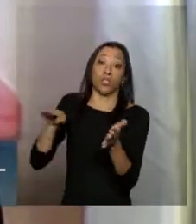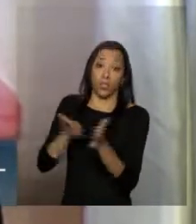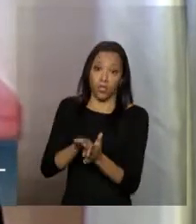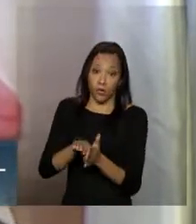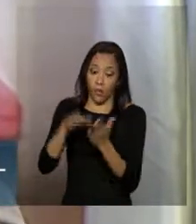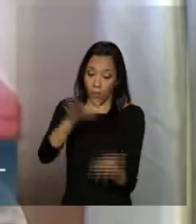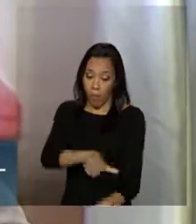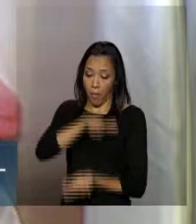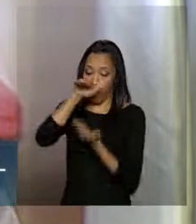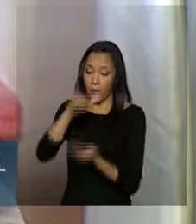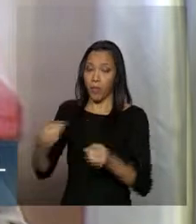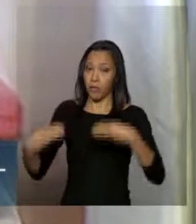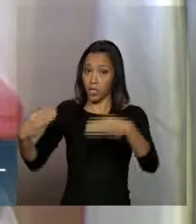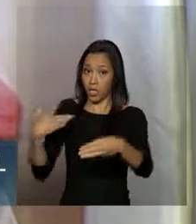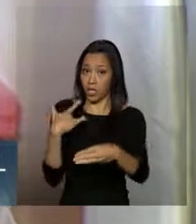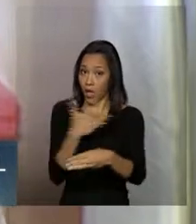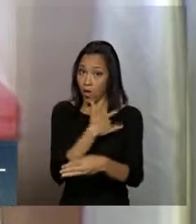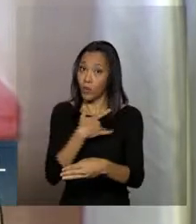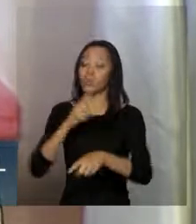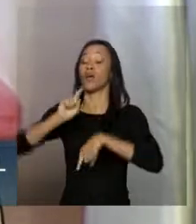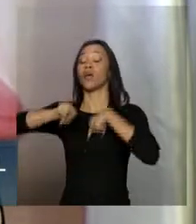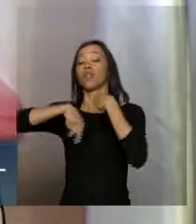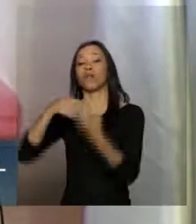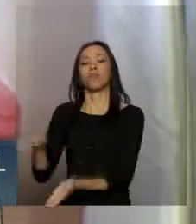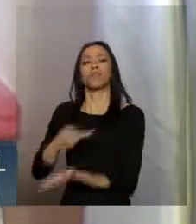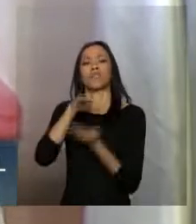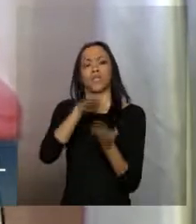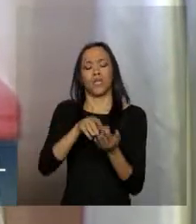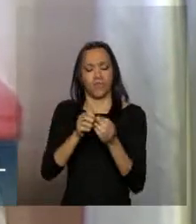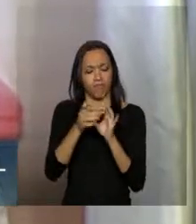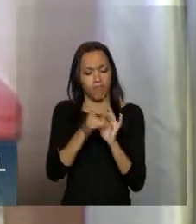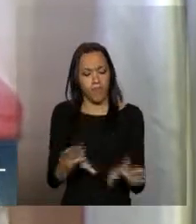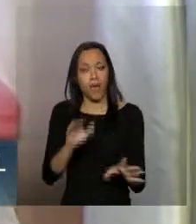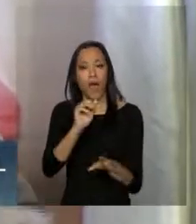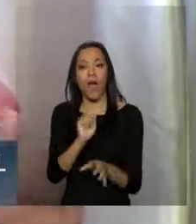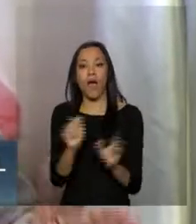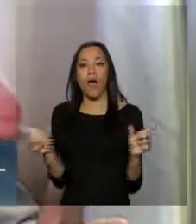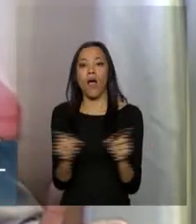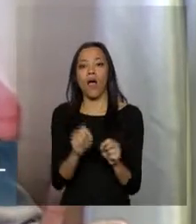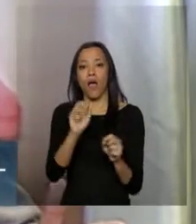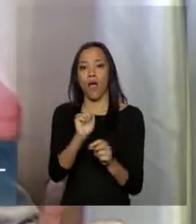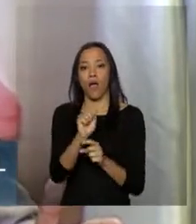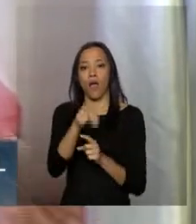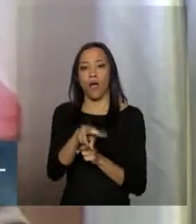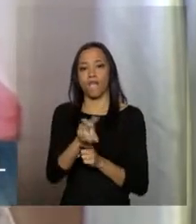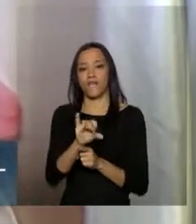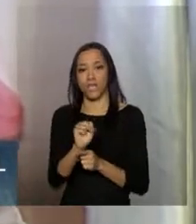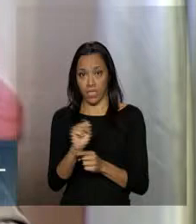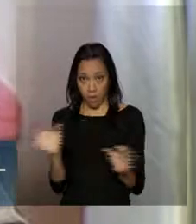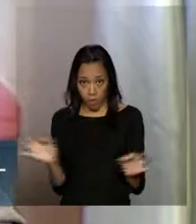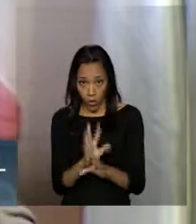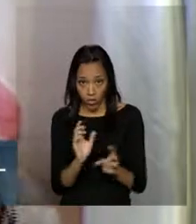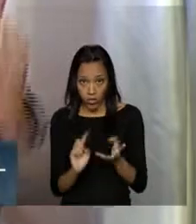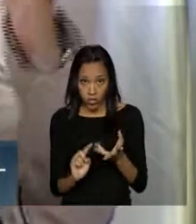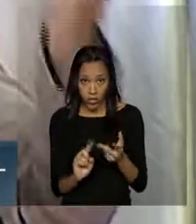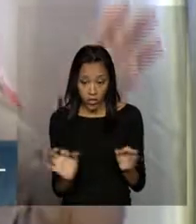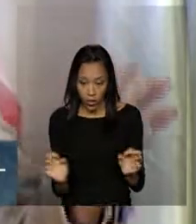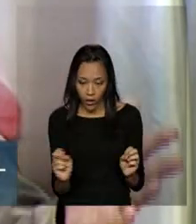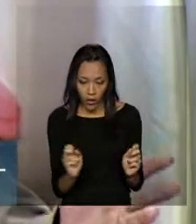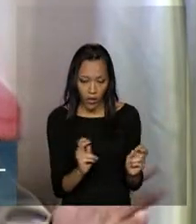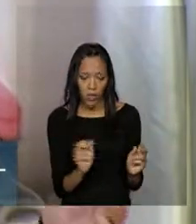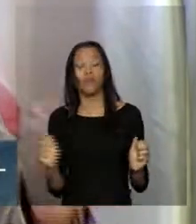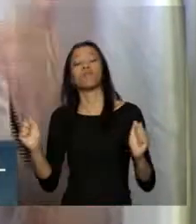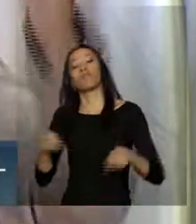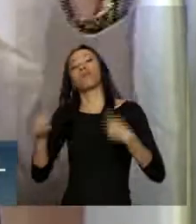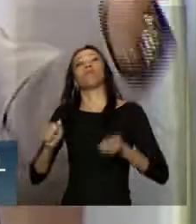da Saúde, a toda a liberação alfandegária, da Anvisa, né, liberou, a gente manda imediatamente. Isso é feito, e aí tem questão